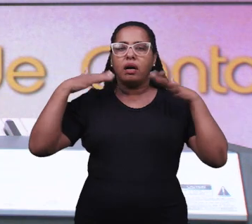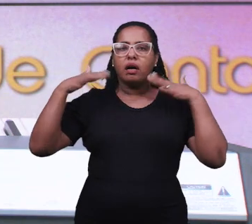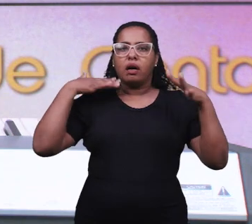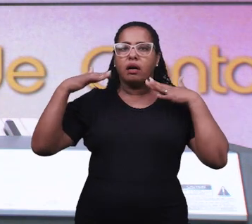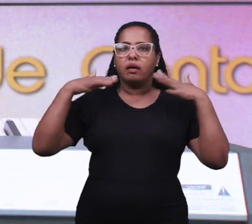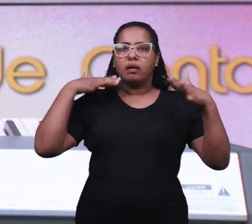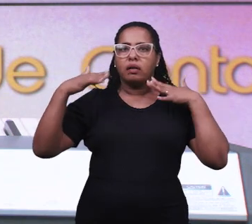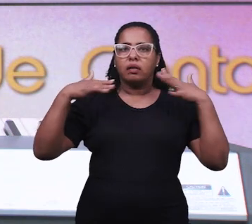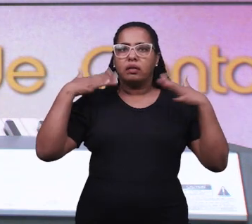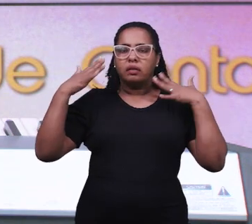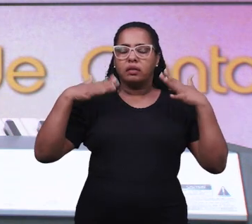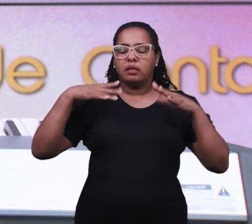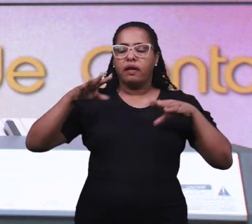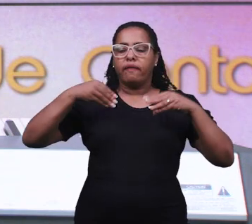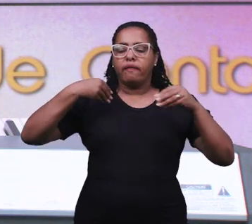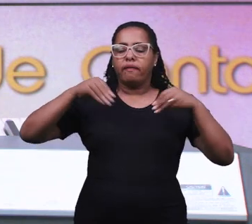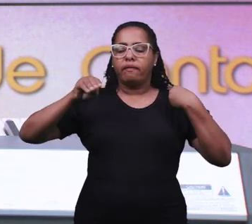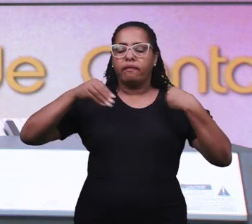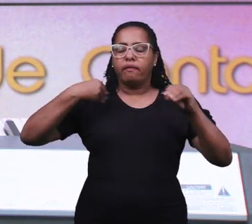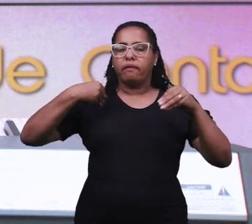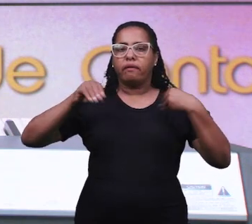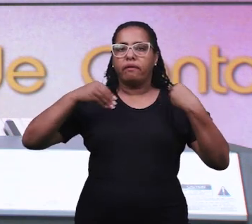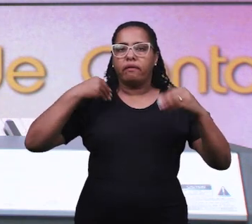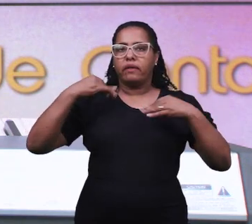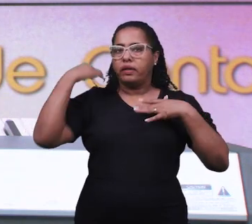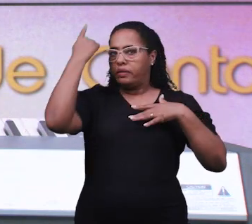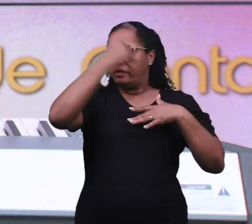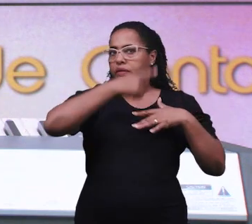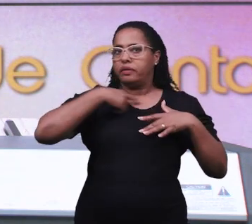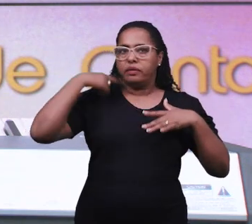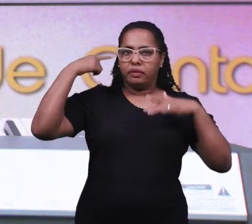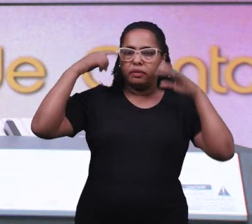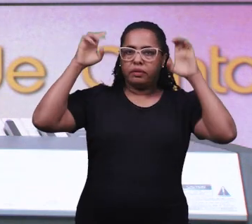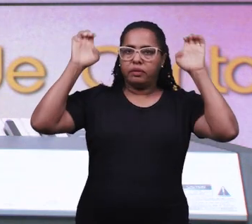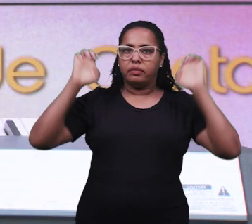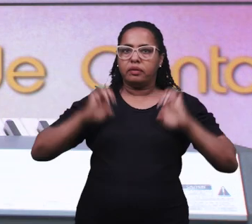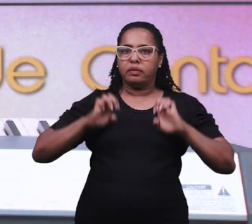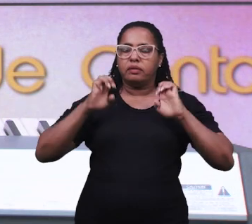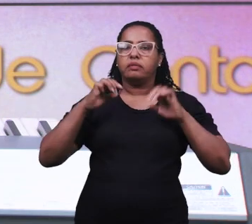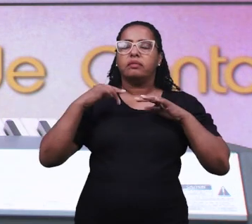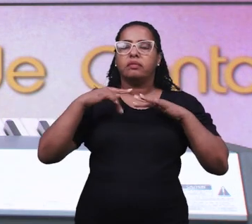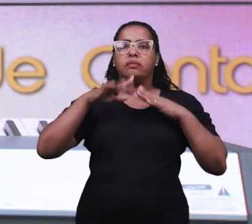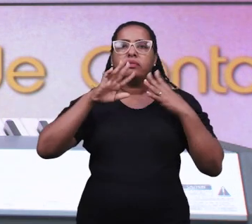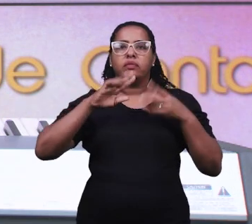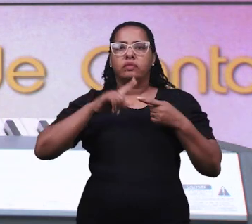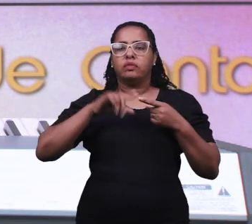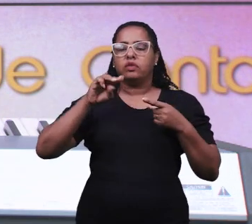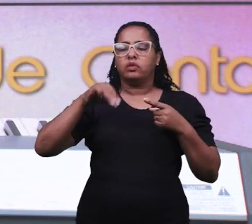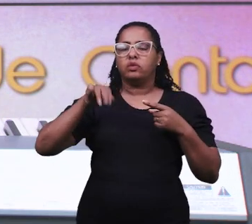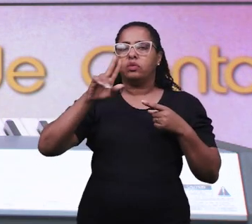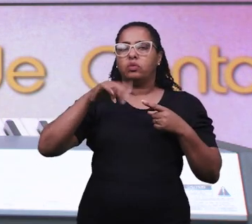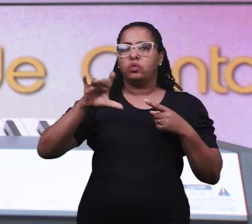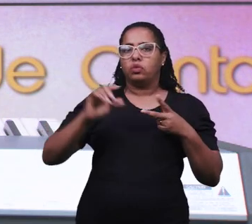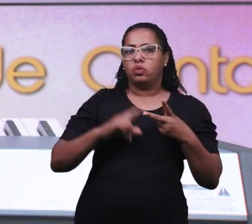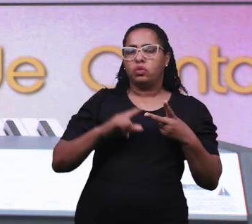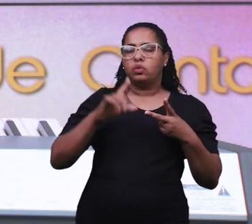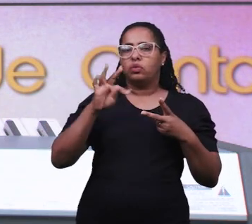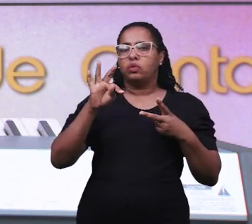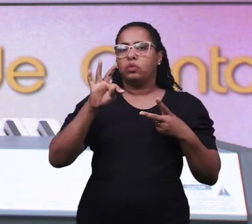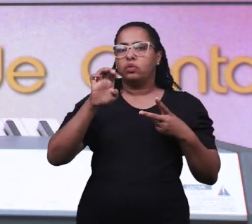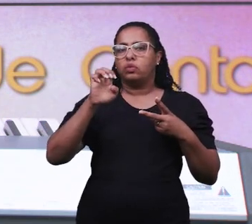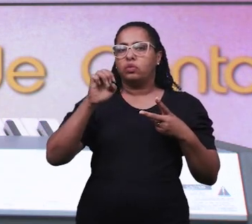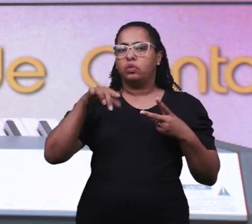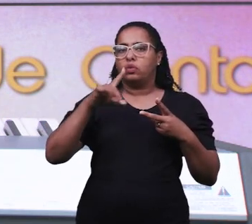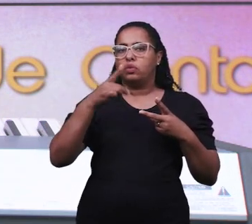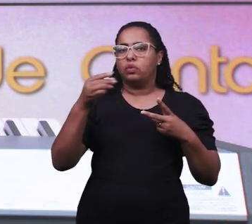movimentar, trabalhar a flexibilidade de toda essa estrutura muscular, de tendões, de